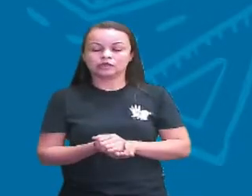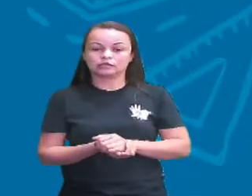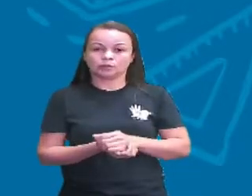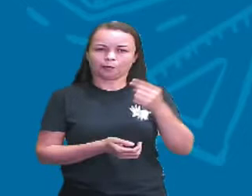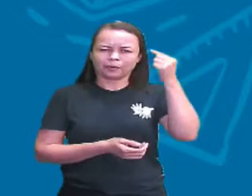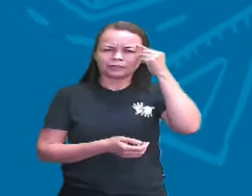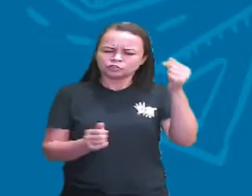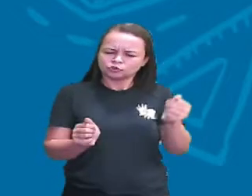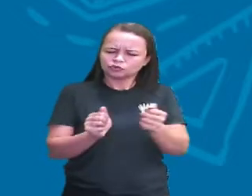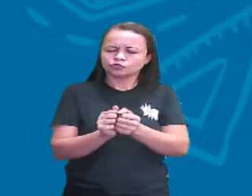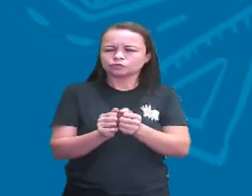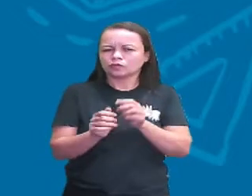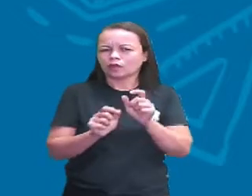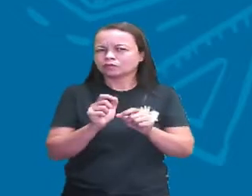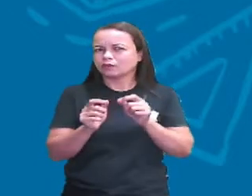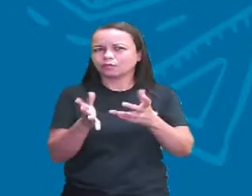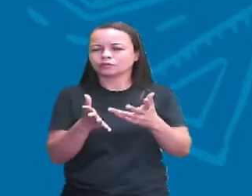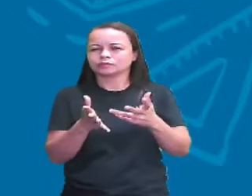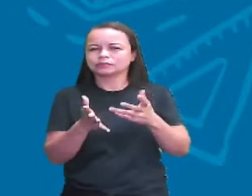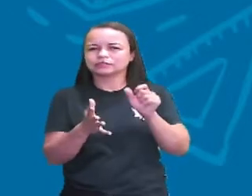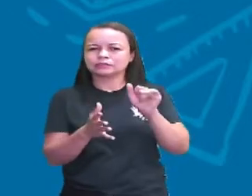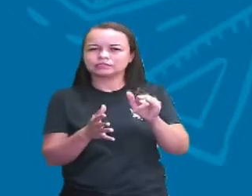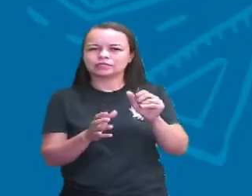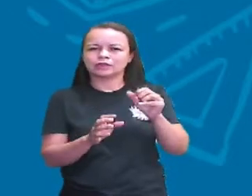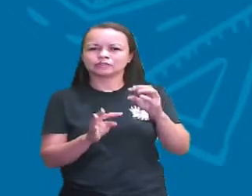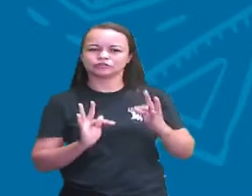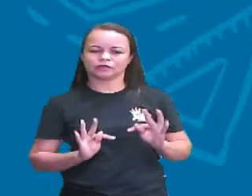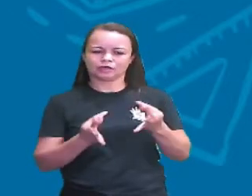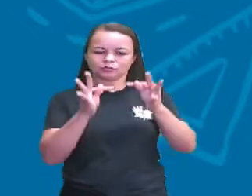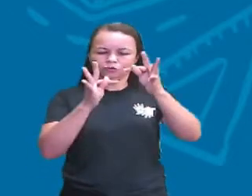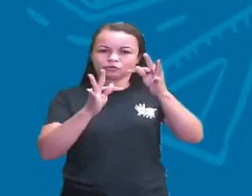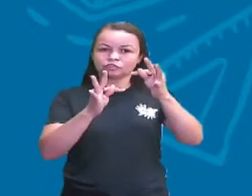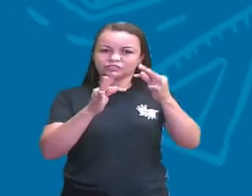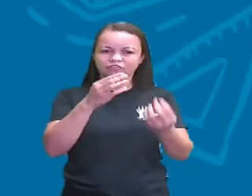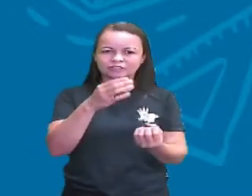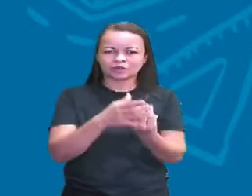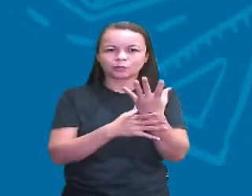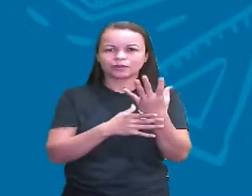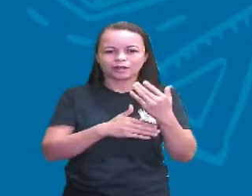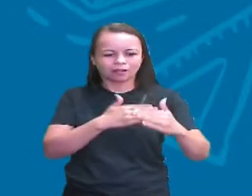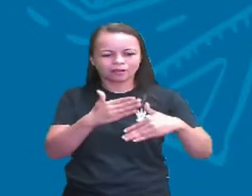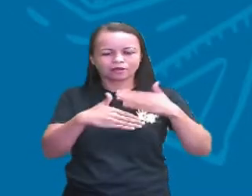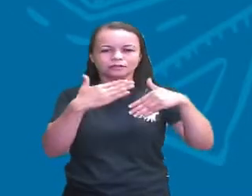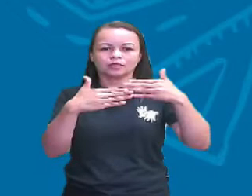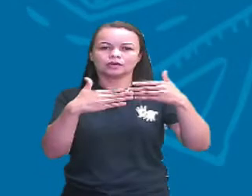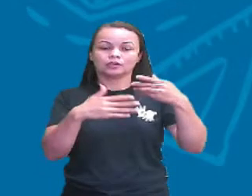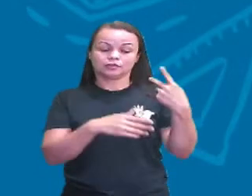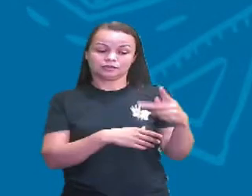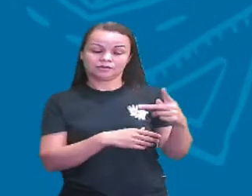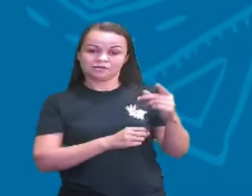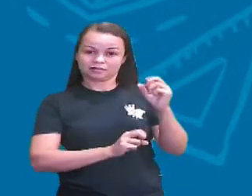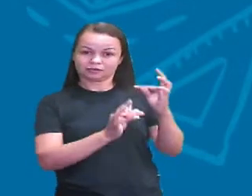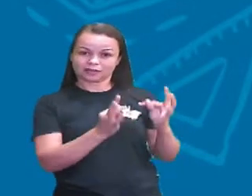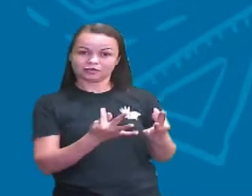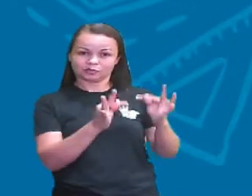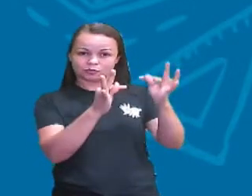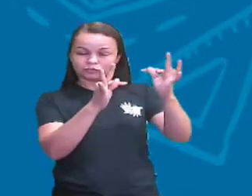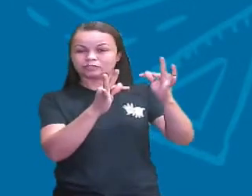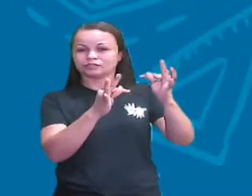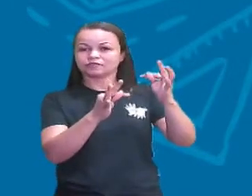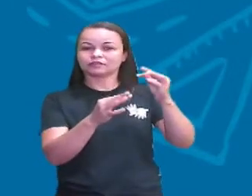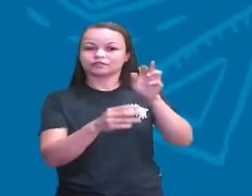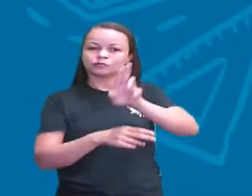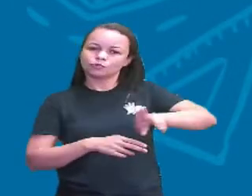tecnologias que eu acabei de mostrar estavam surgindo, isso quer dizer que essas tecnologias estavam sendo usadas pelas fábricas,